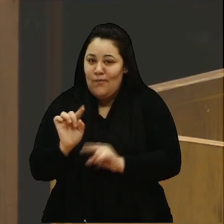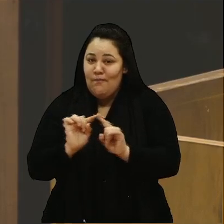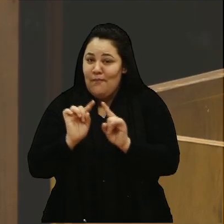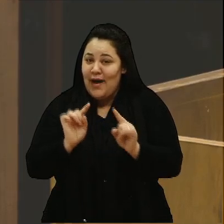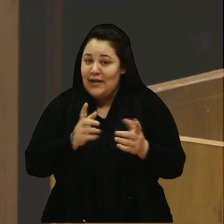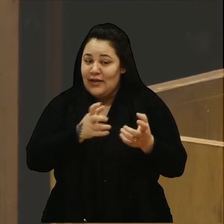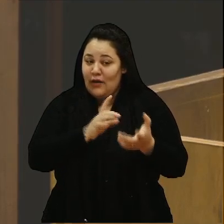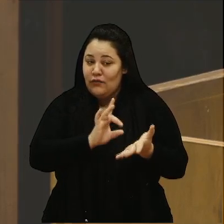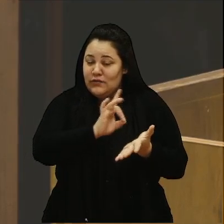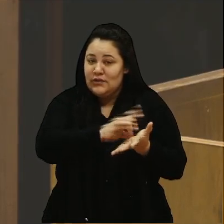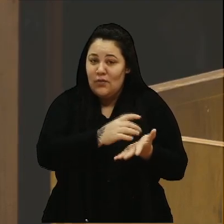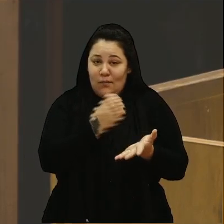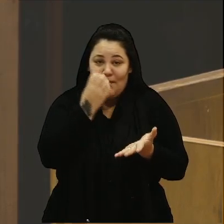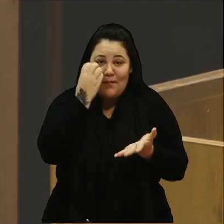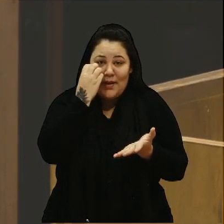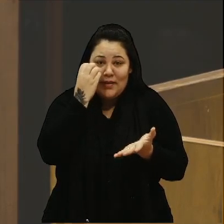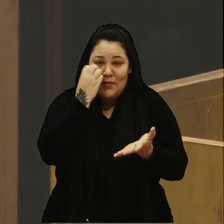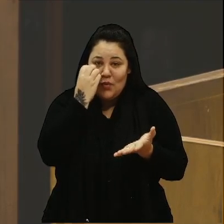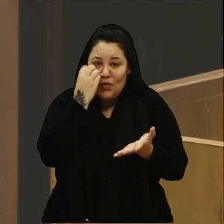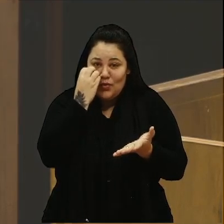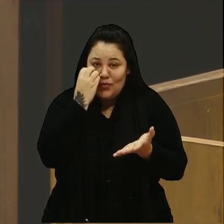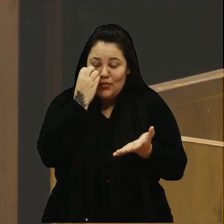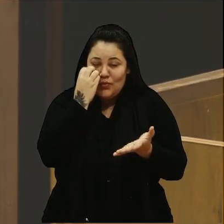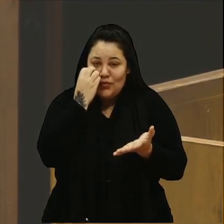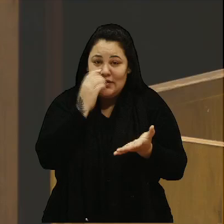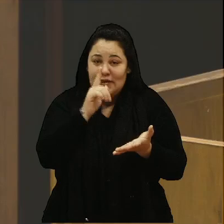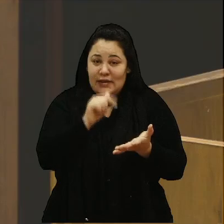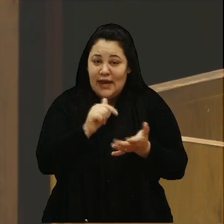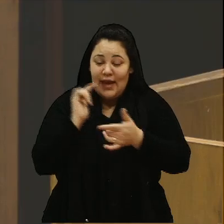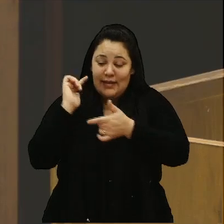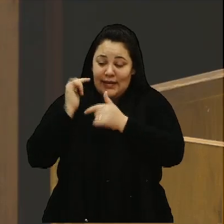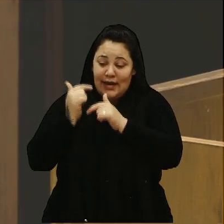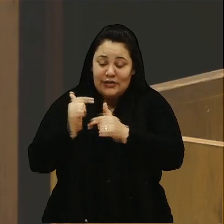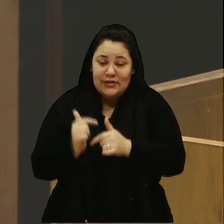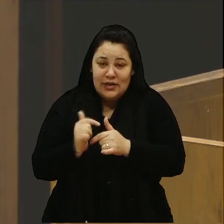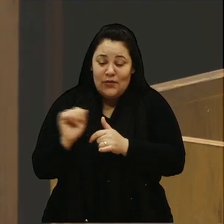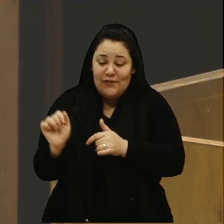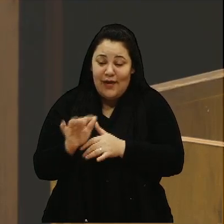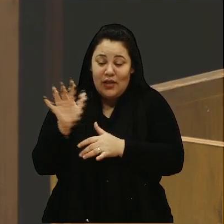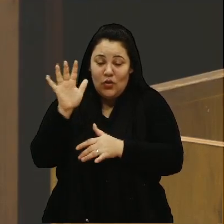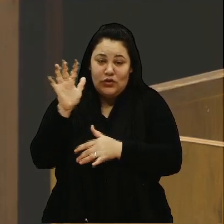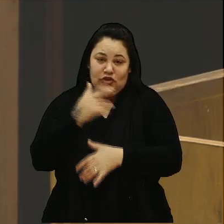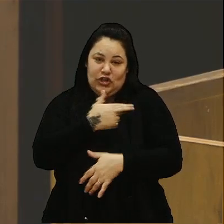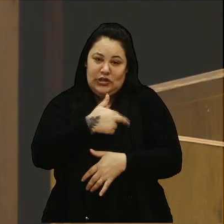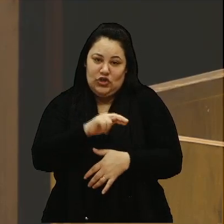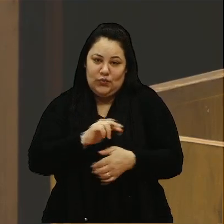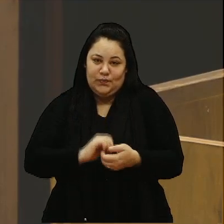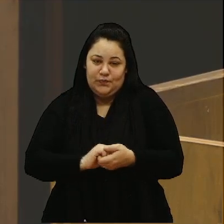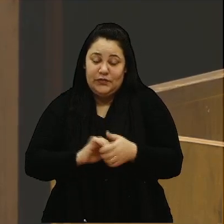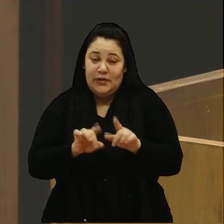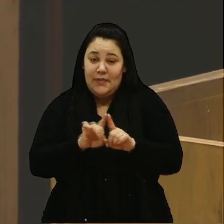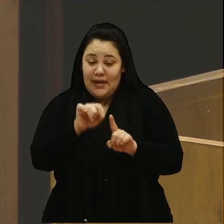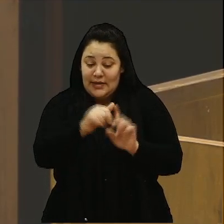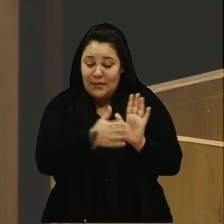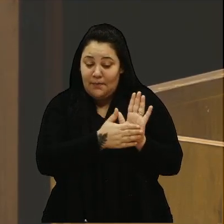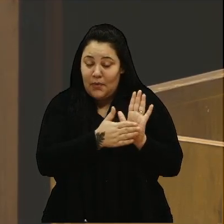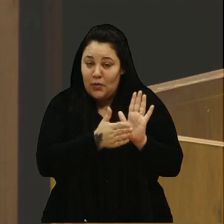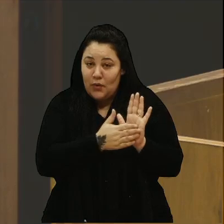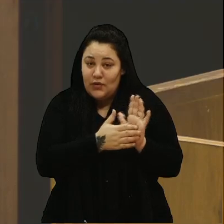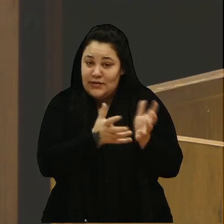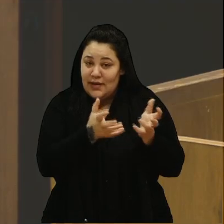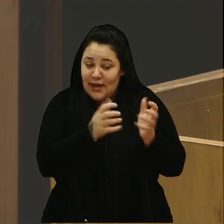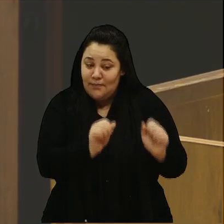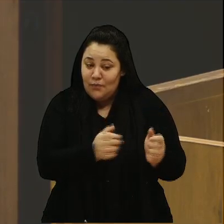imaterial que fundamenta a nossa história e nosso compromisso social. A proposta promove respeito,